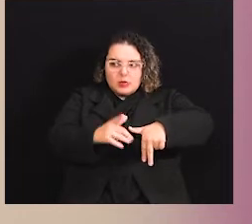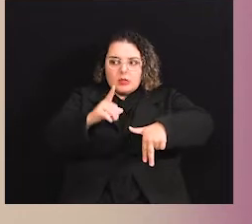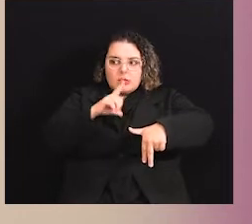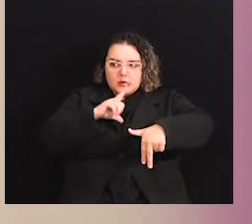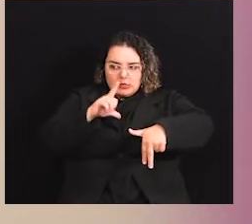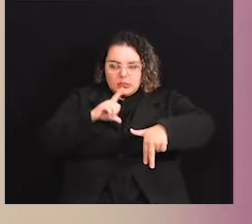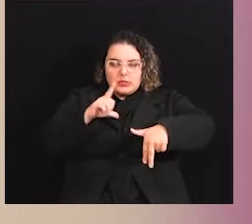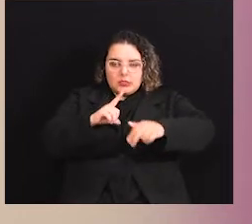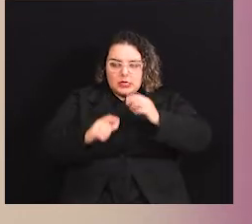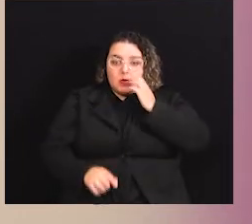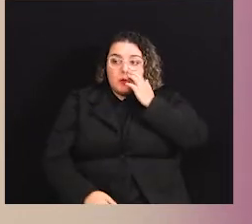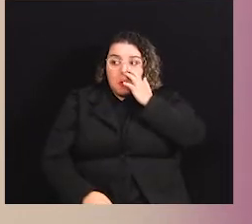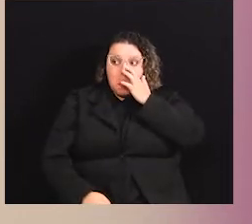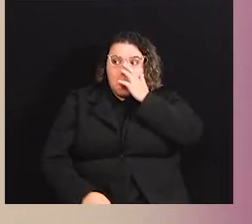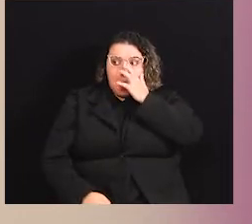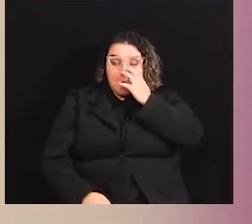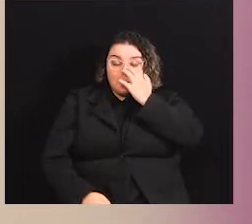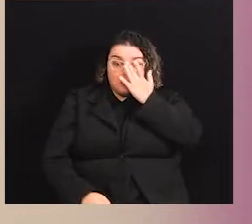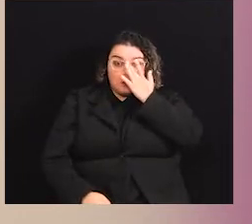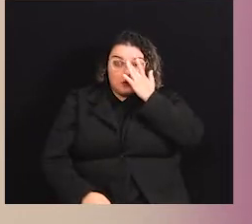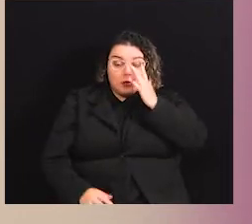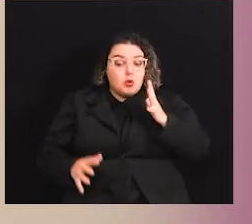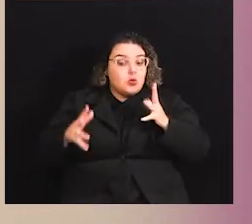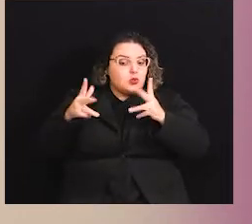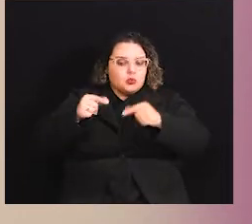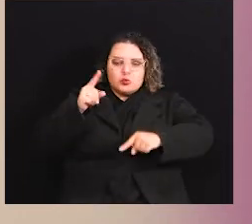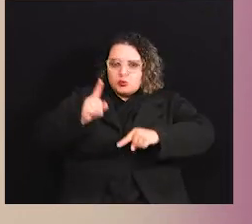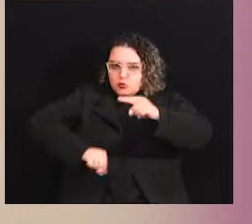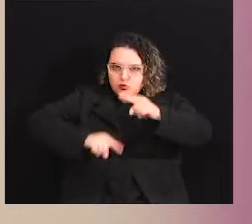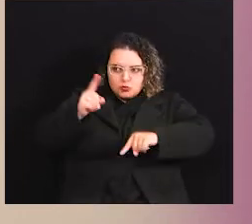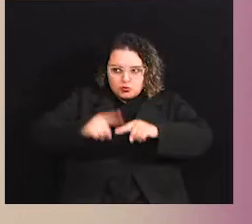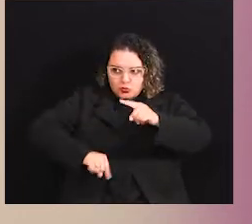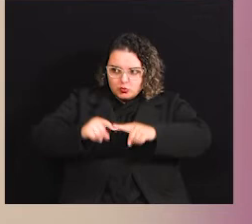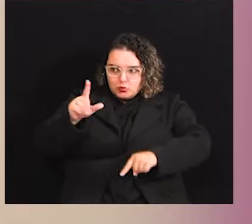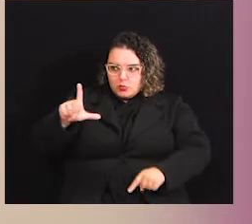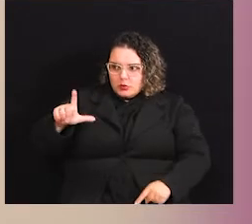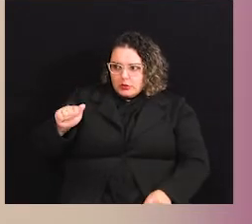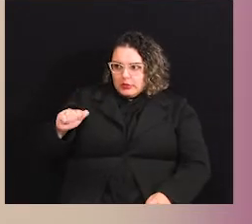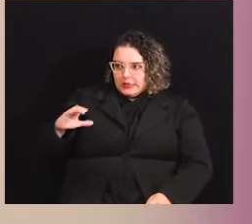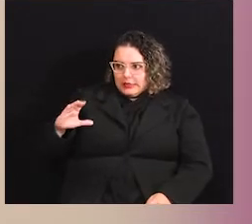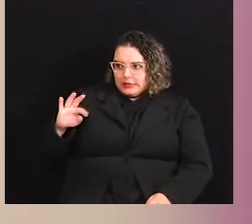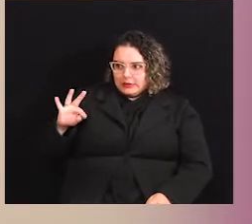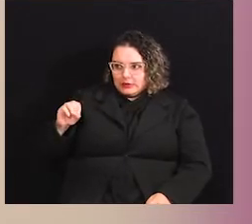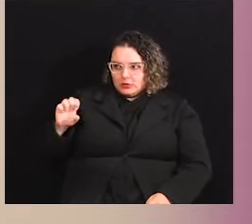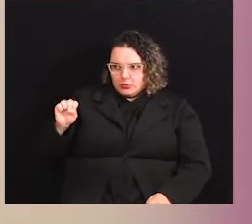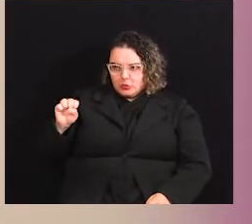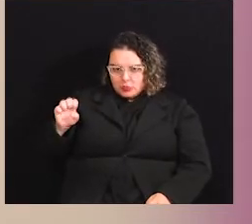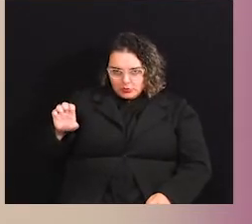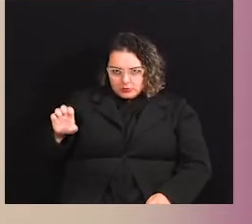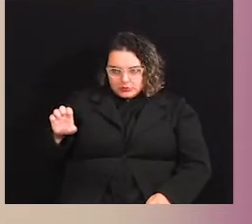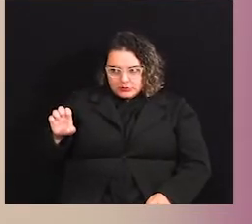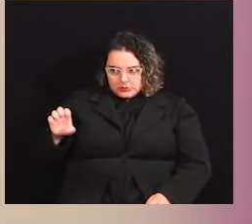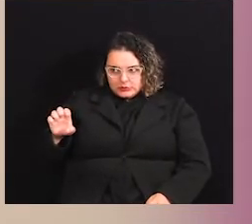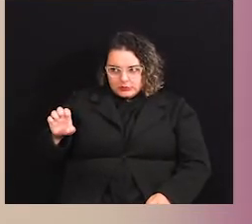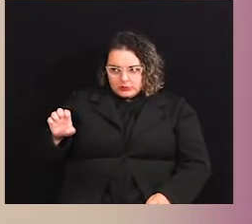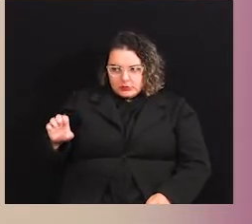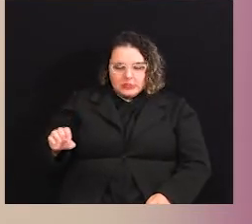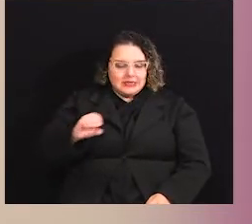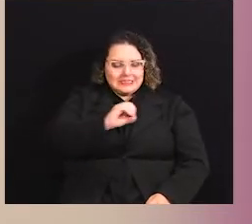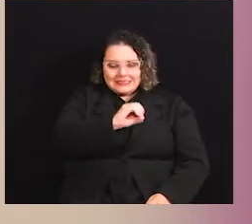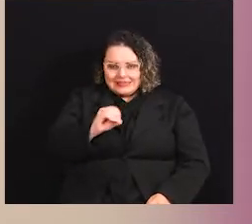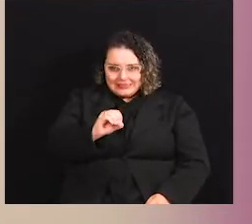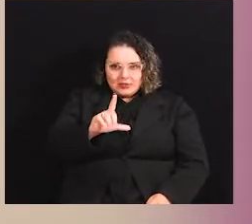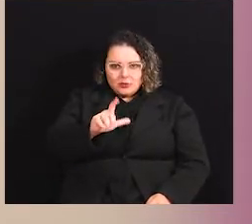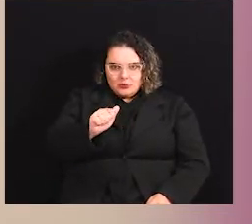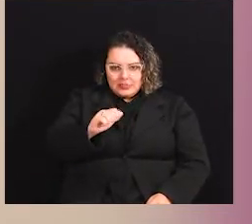tem possibilidade de tirar todos os produtos com lactose e usar o zero lactose é o ideal, porque aí ele não